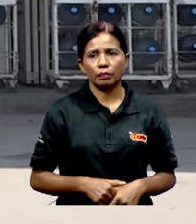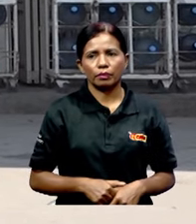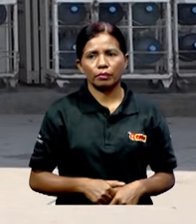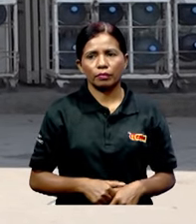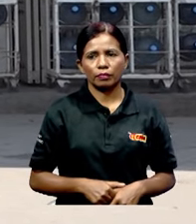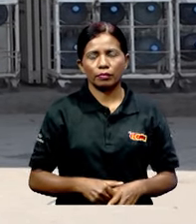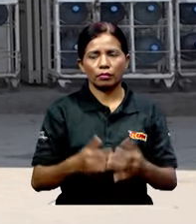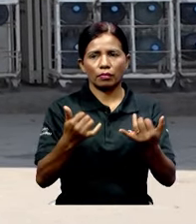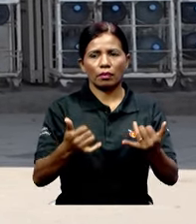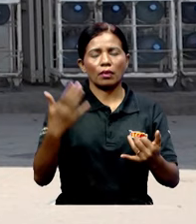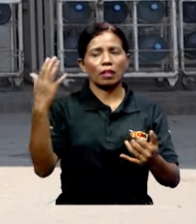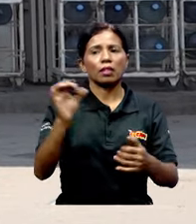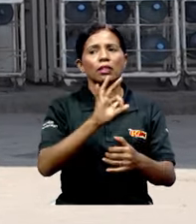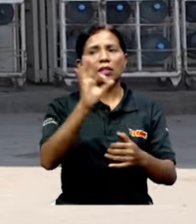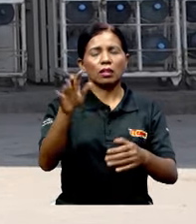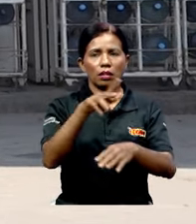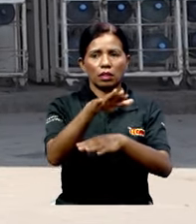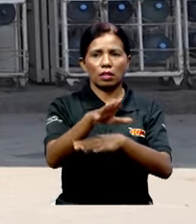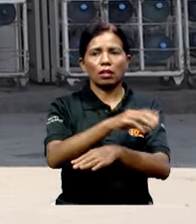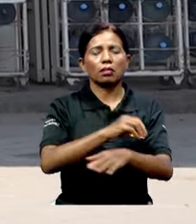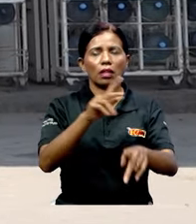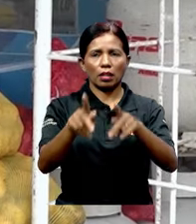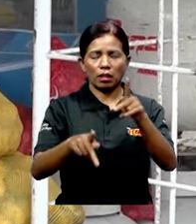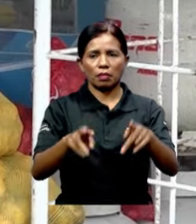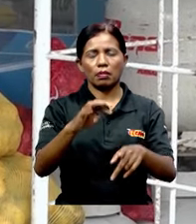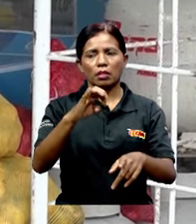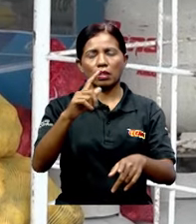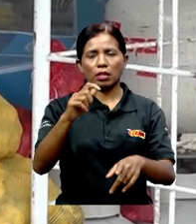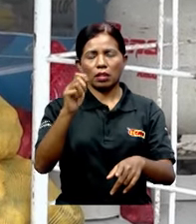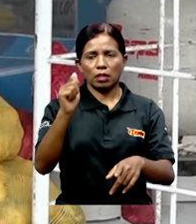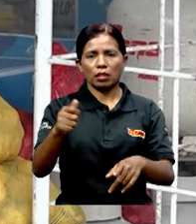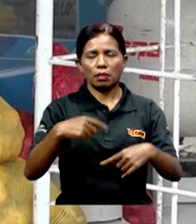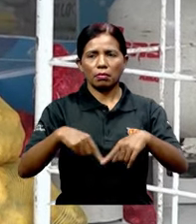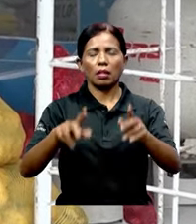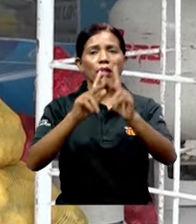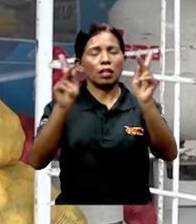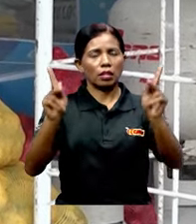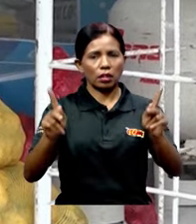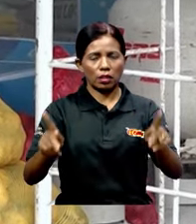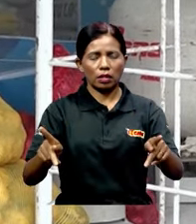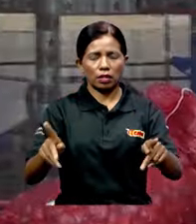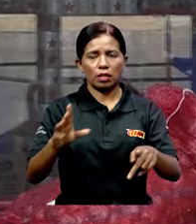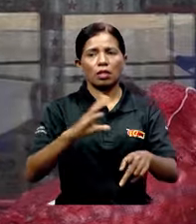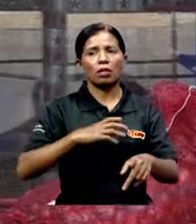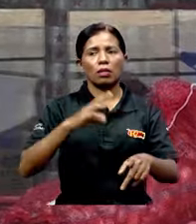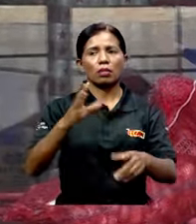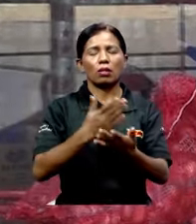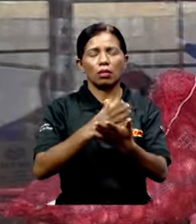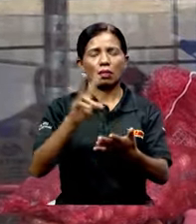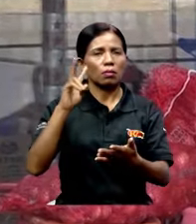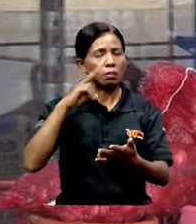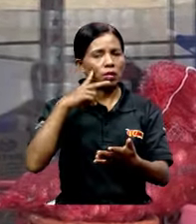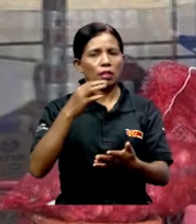Situação não acontece a sexta do Raik, bem a consumidora Arita Soares, Liubalosa W4 e a Colmeira, o Ristosa Modo,